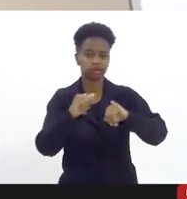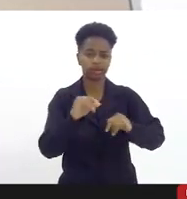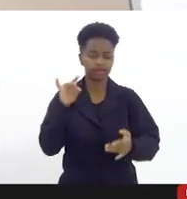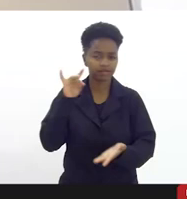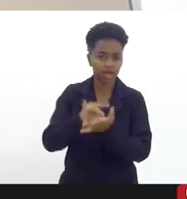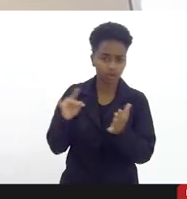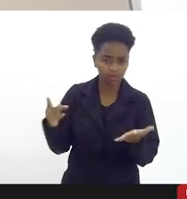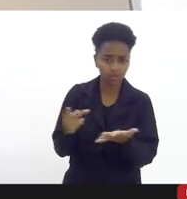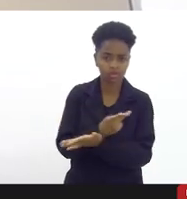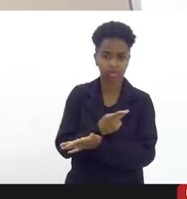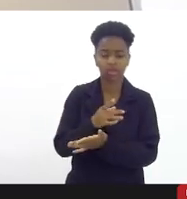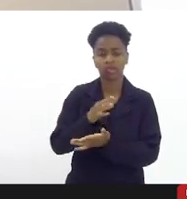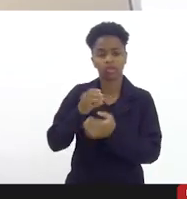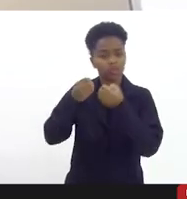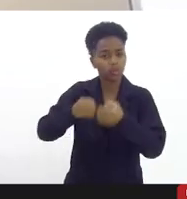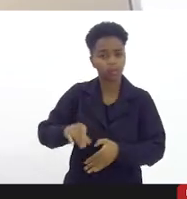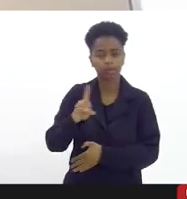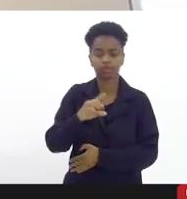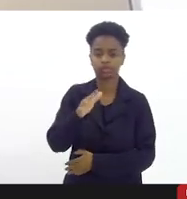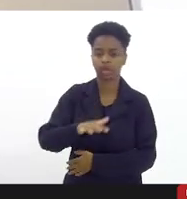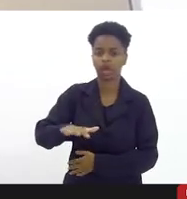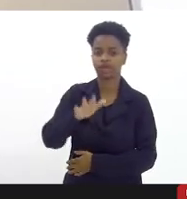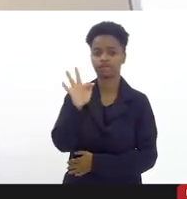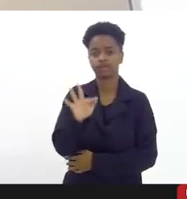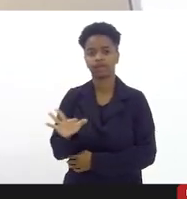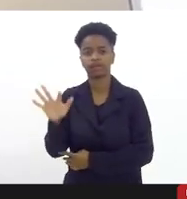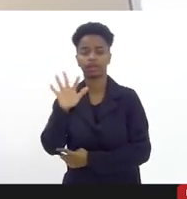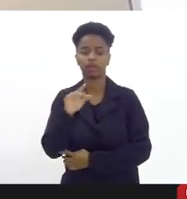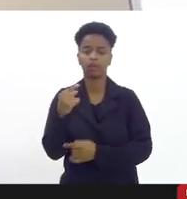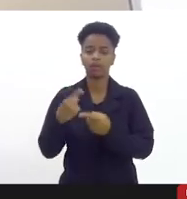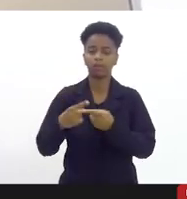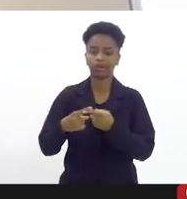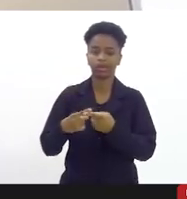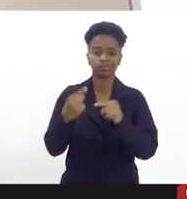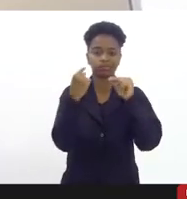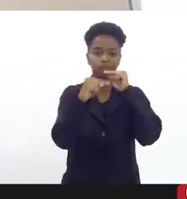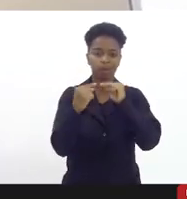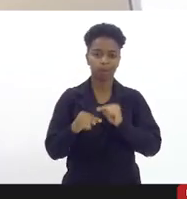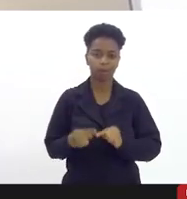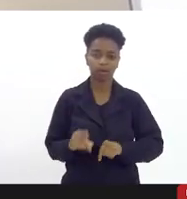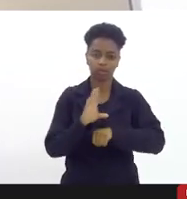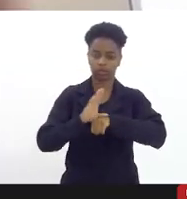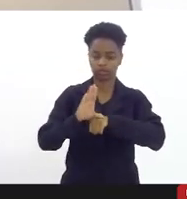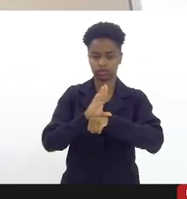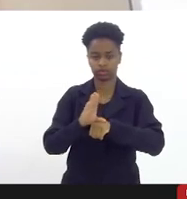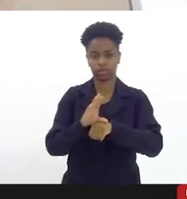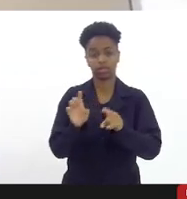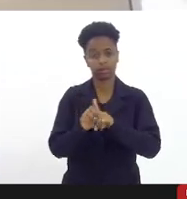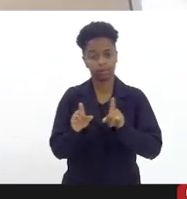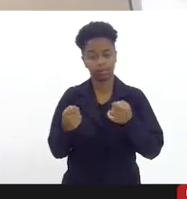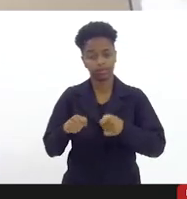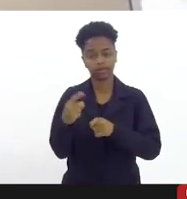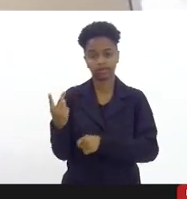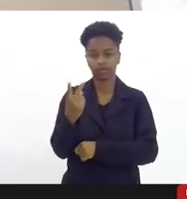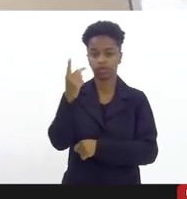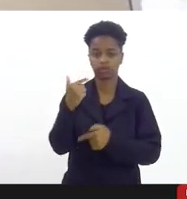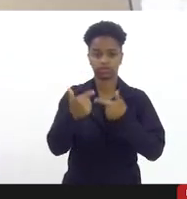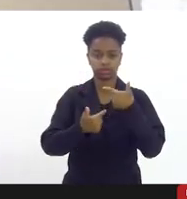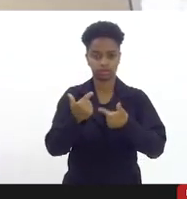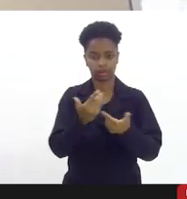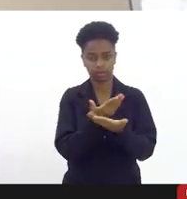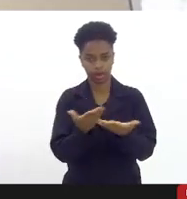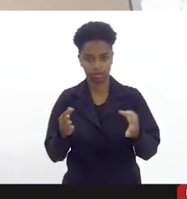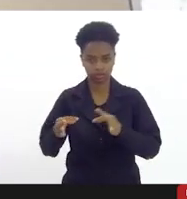não venha aferir as esferas do Governo Federal para não cairmos inconstitucionalidades e valorizar o trabalho de todos